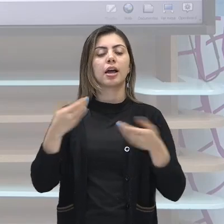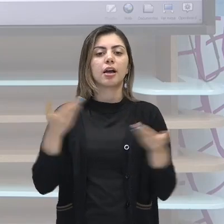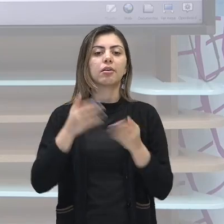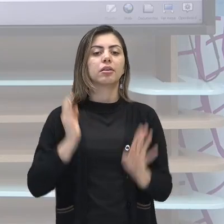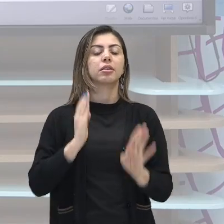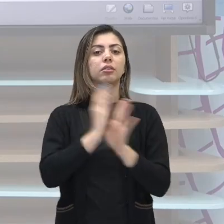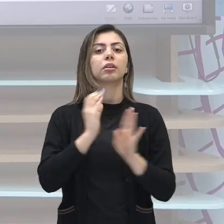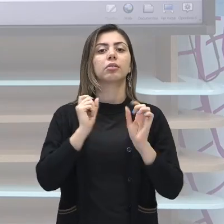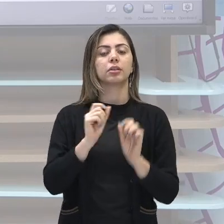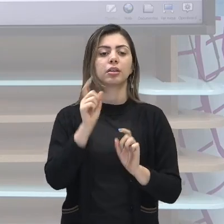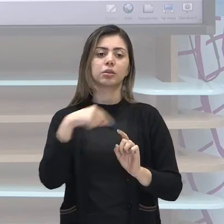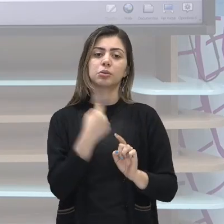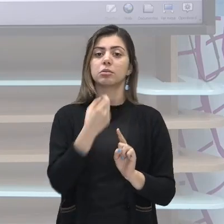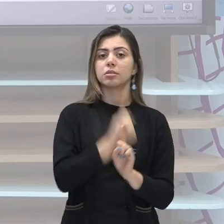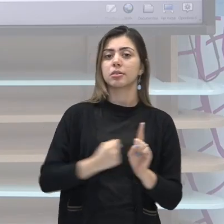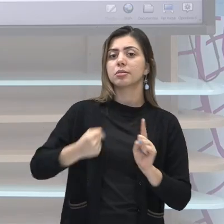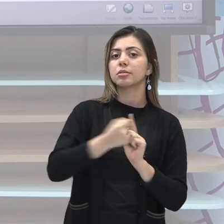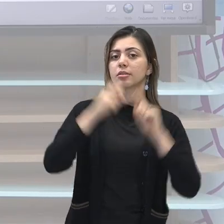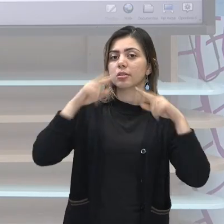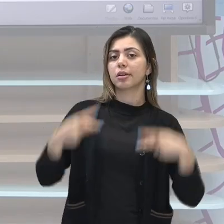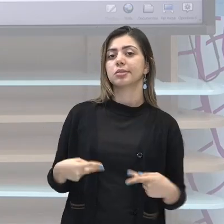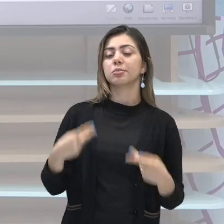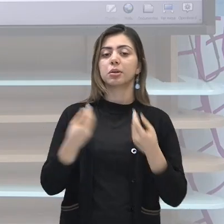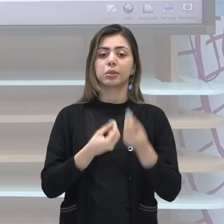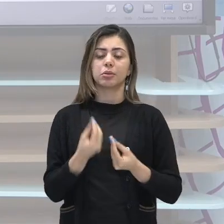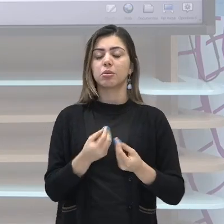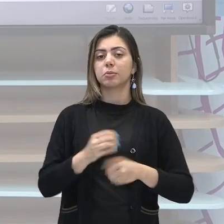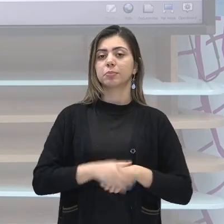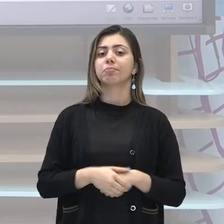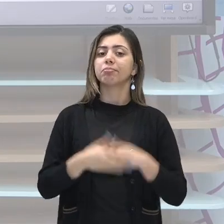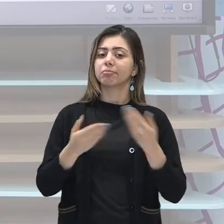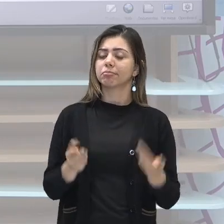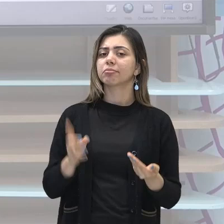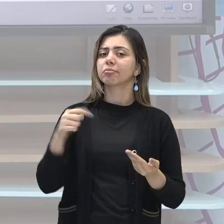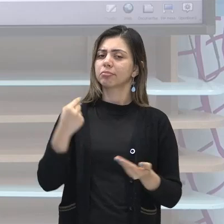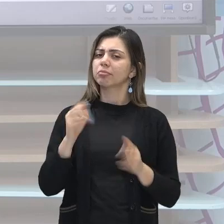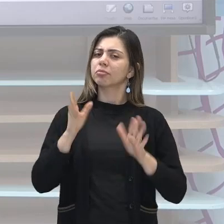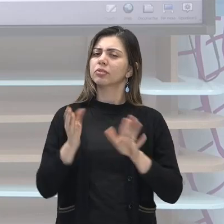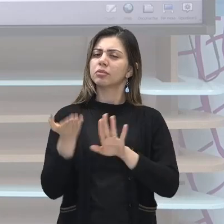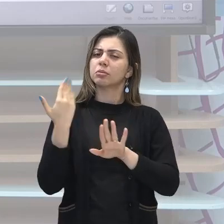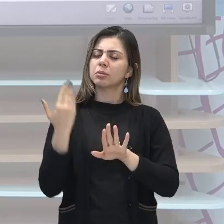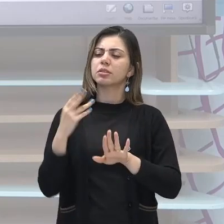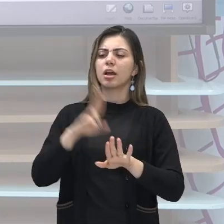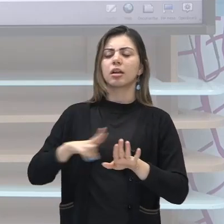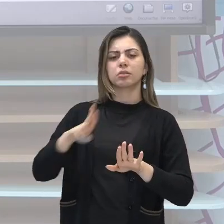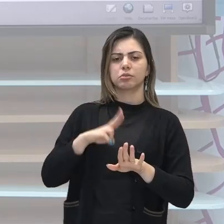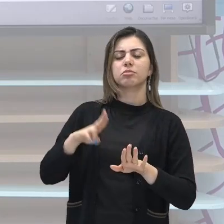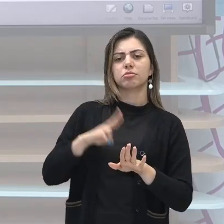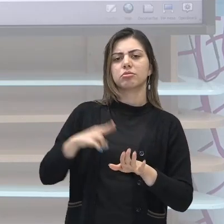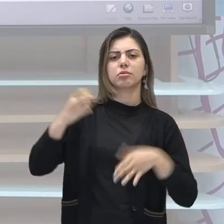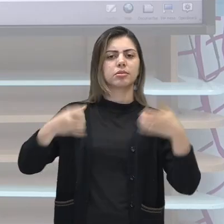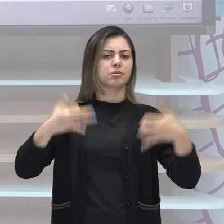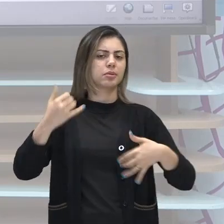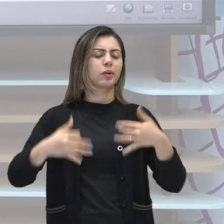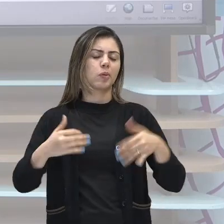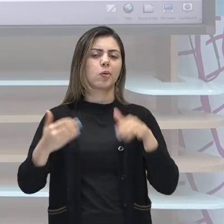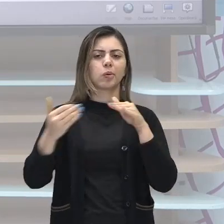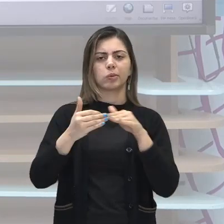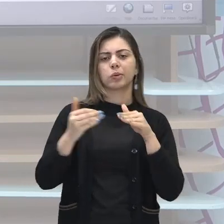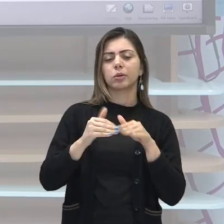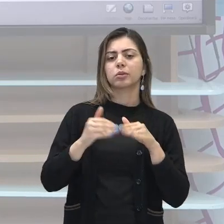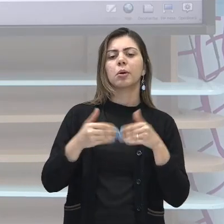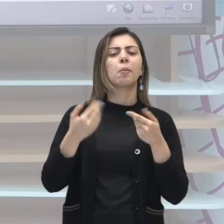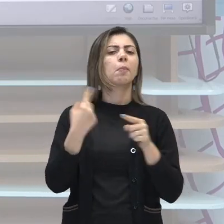que a sociedade humana, ela sim já utilizou desse discurso, né,